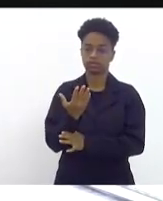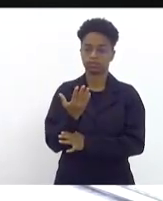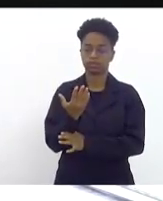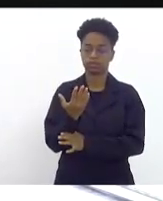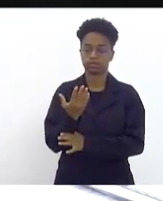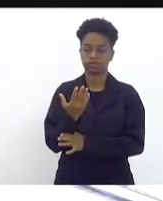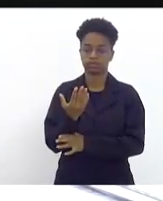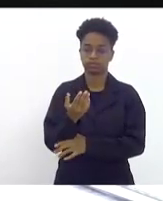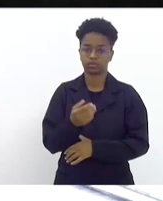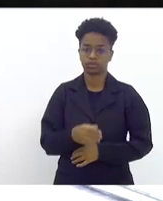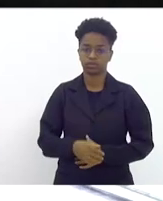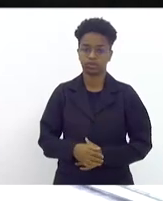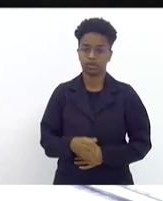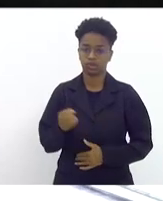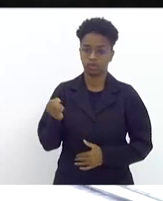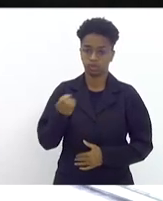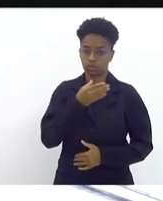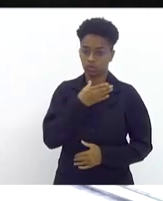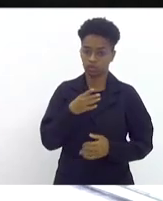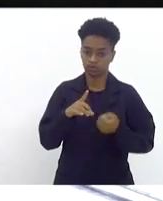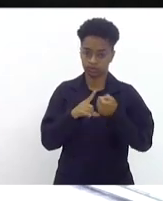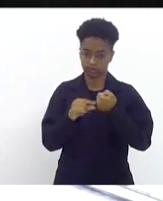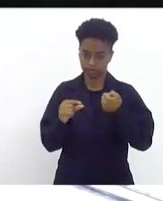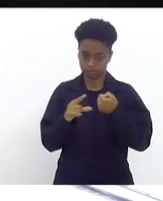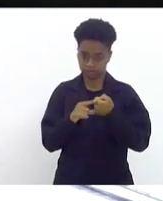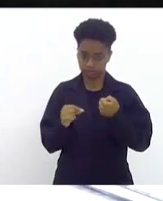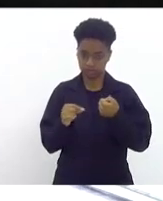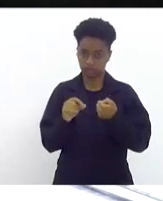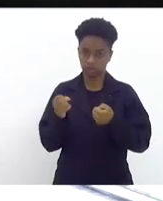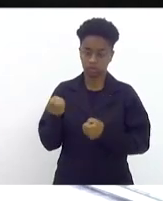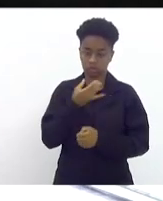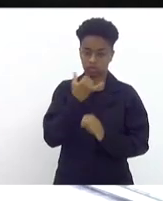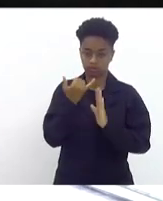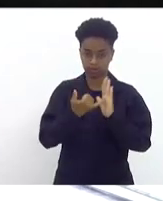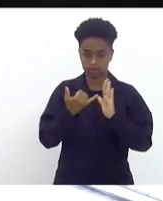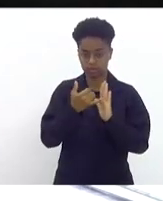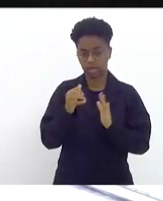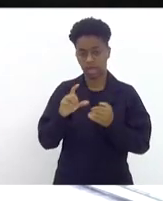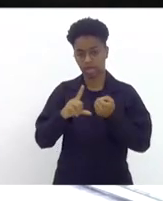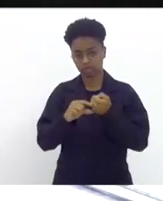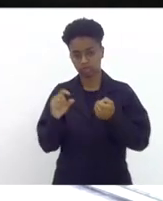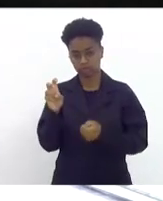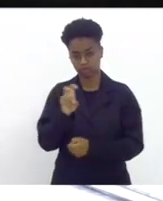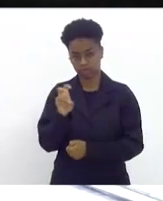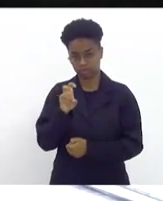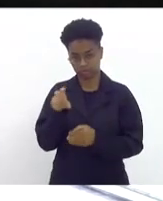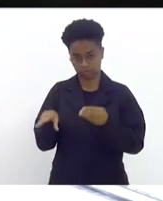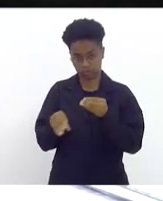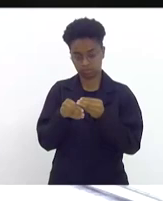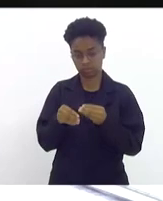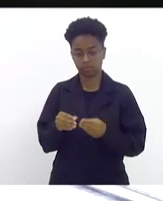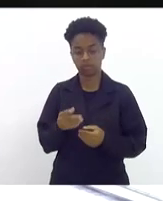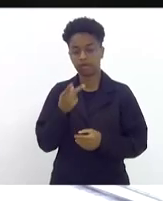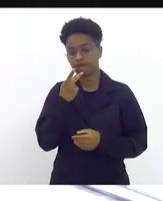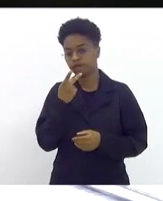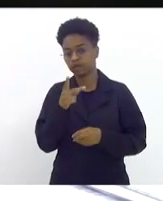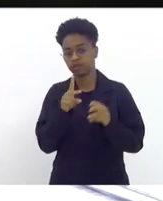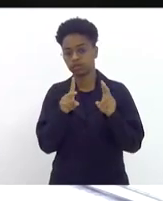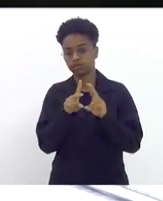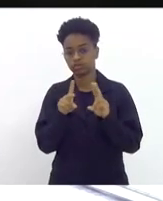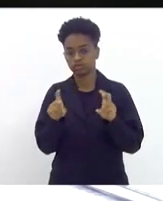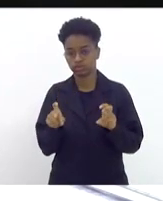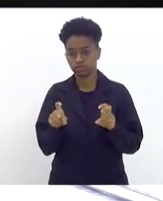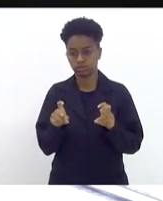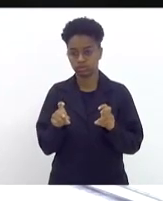um novo artigo novo inciso no artigo quinto é incluindo na